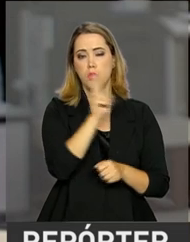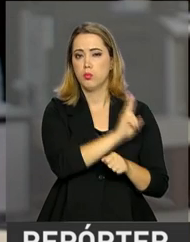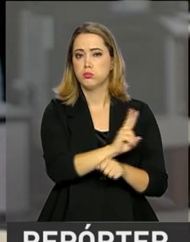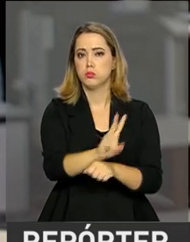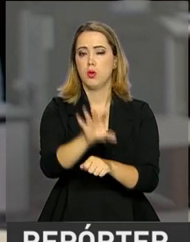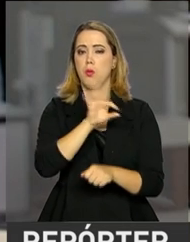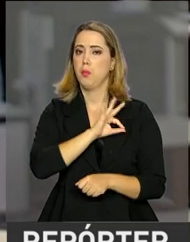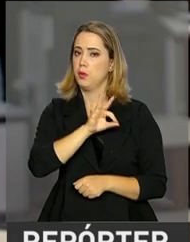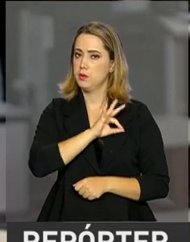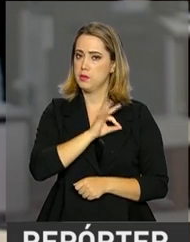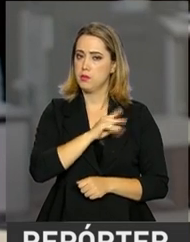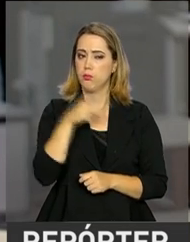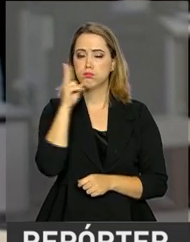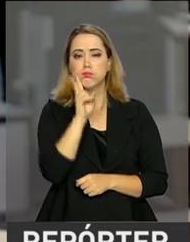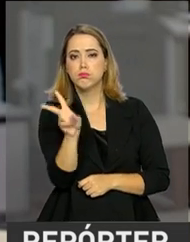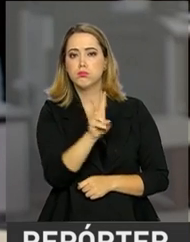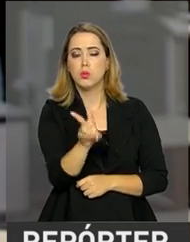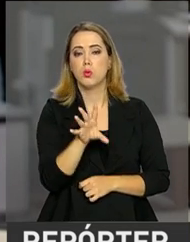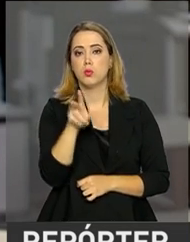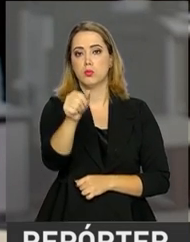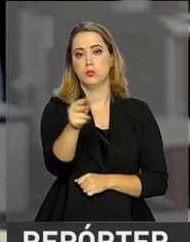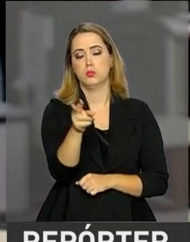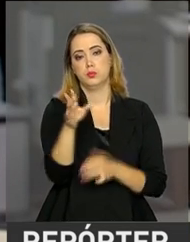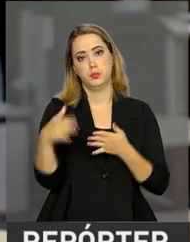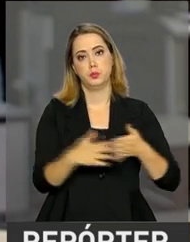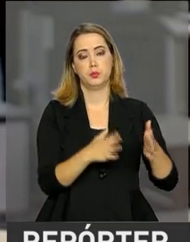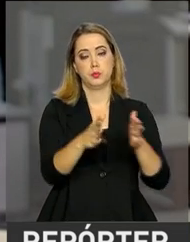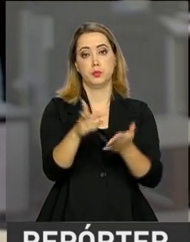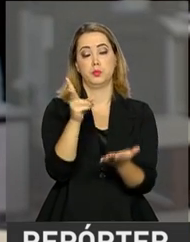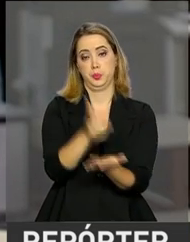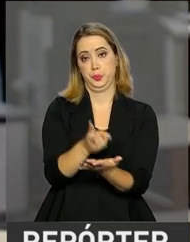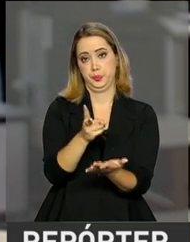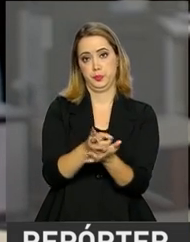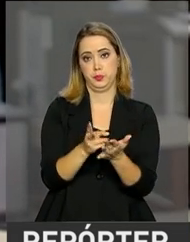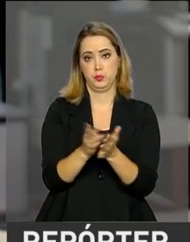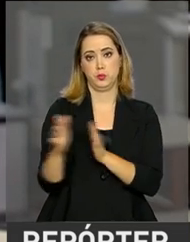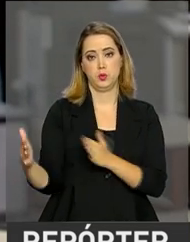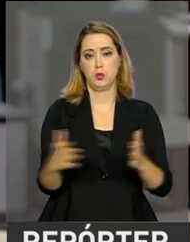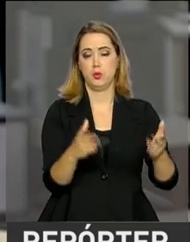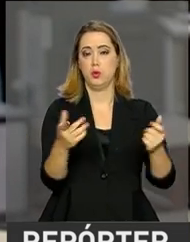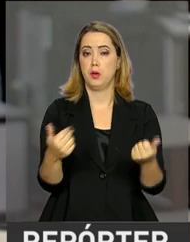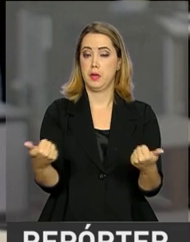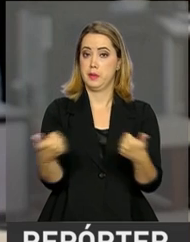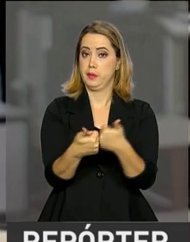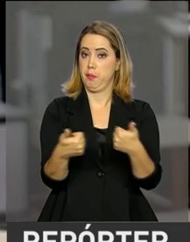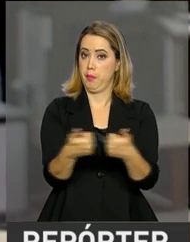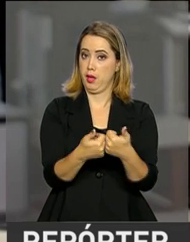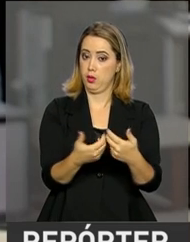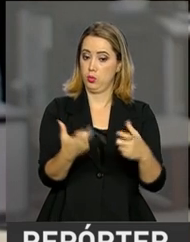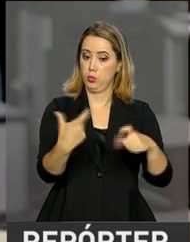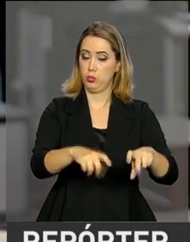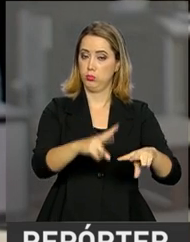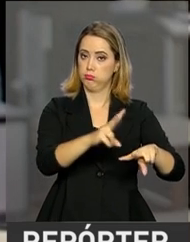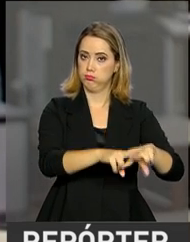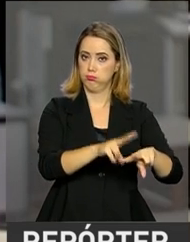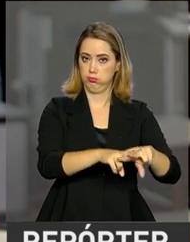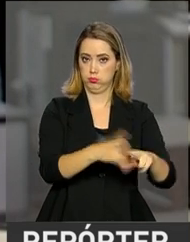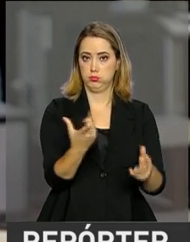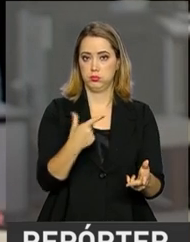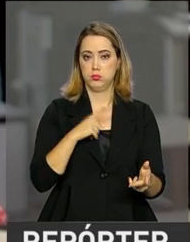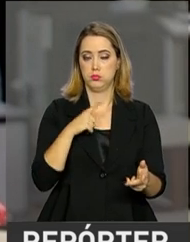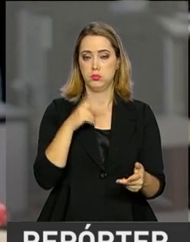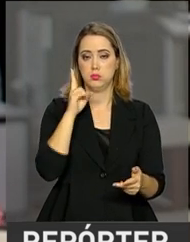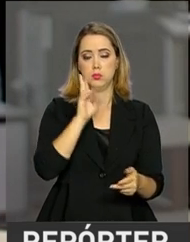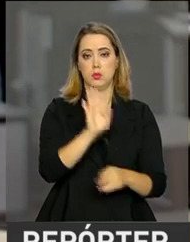ostensivo com Patrulhamento nas ruas principalmente nas áreas próximas a complexos penitenciários do Estado a operação terá o apoio Logístico e a